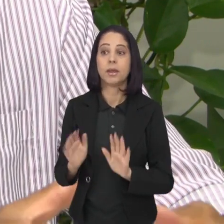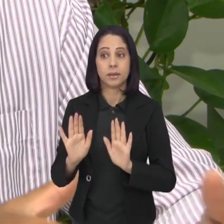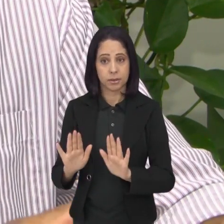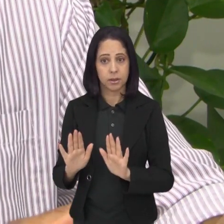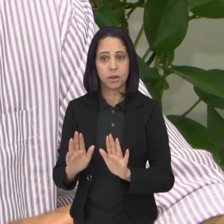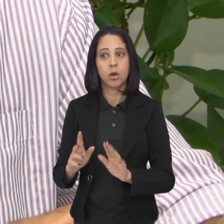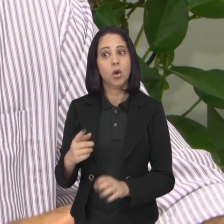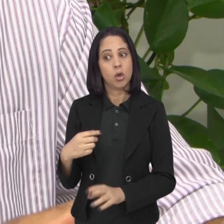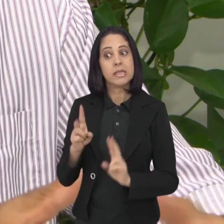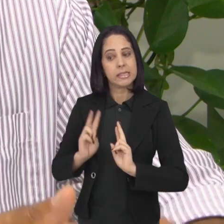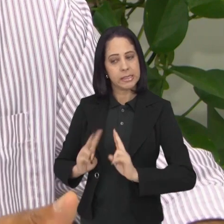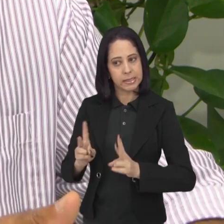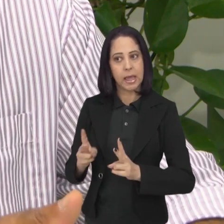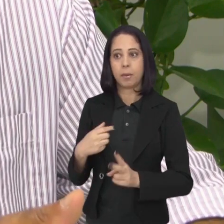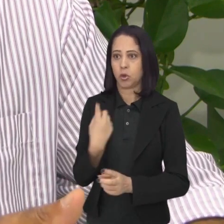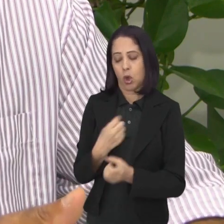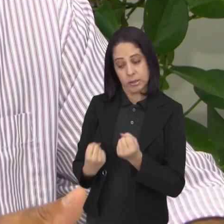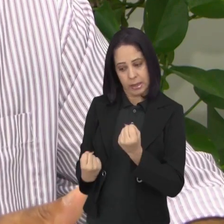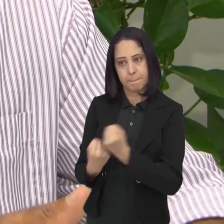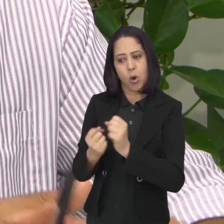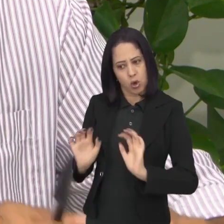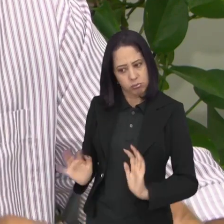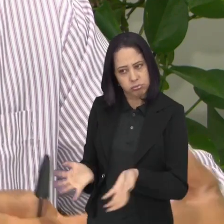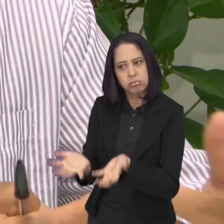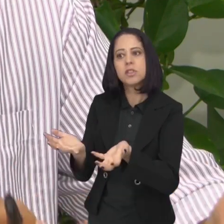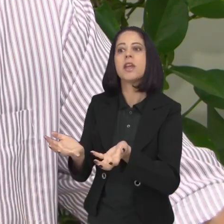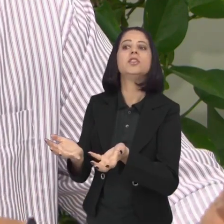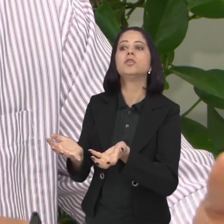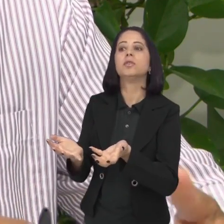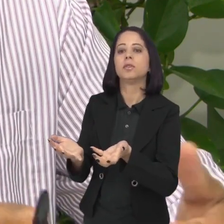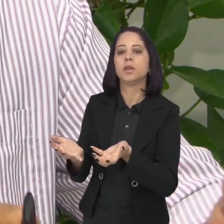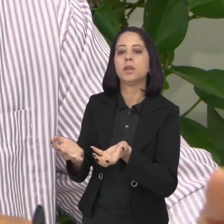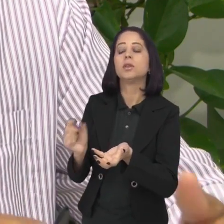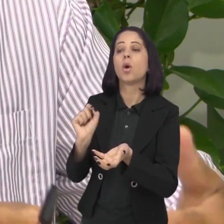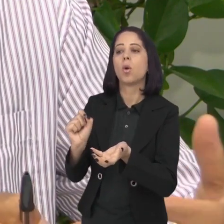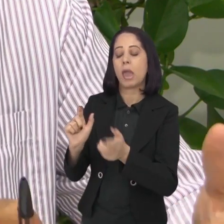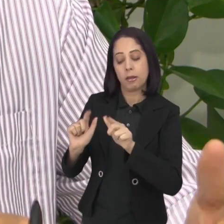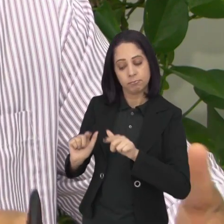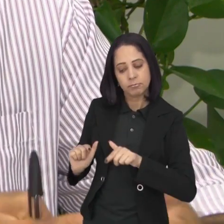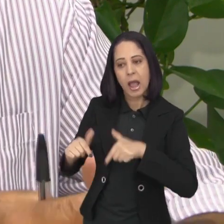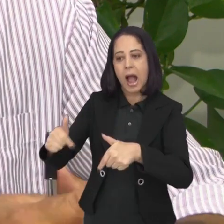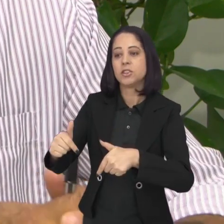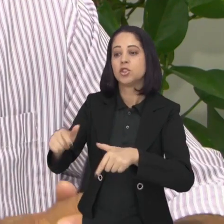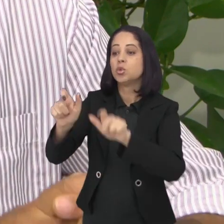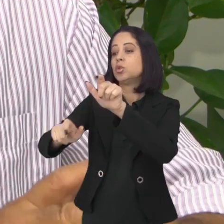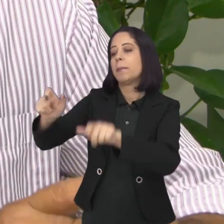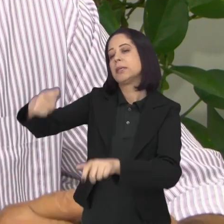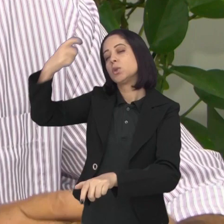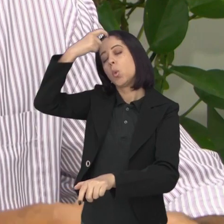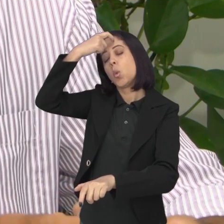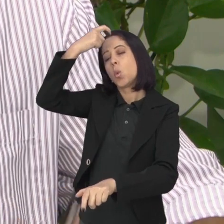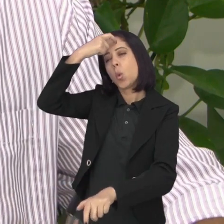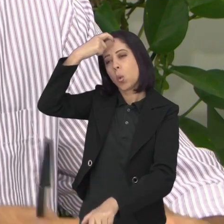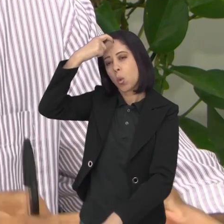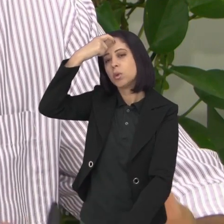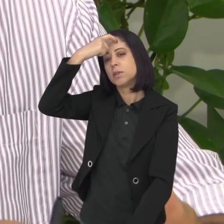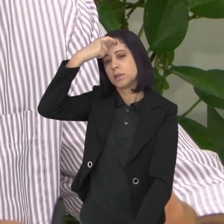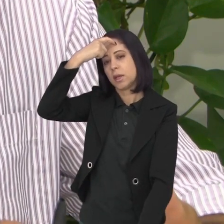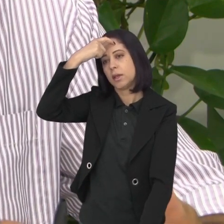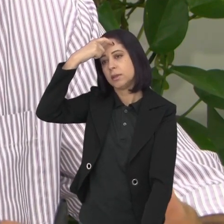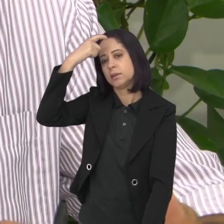comprometimento do motorista com a segurança no trânsito. Então, a gente apoia, a gente incentiva ações que